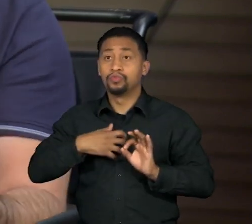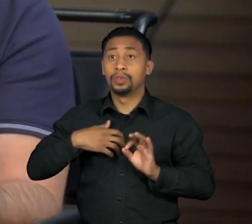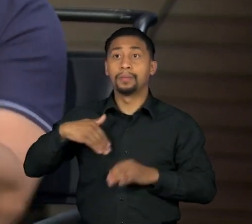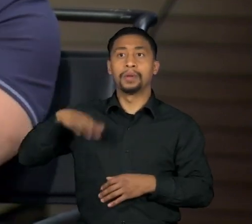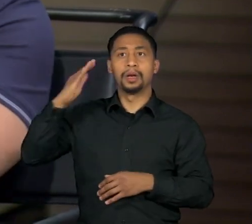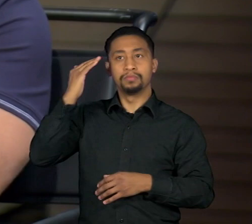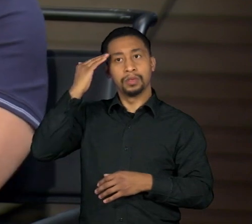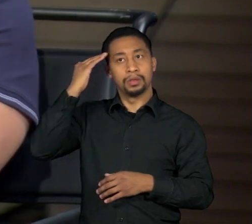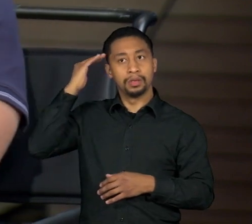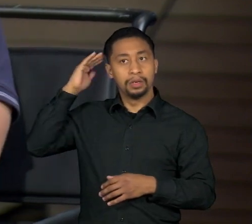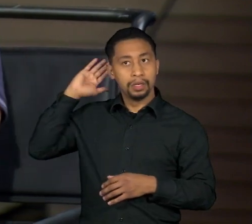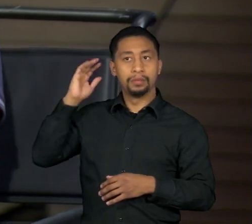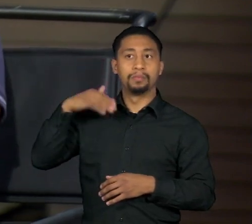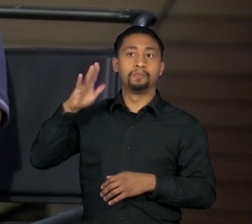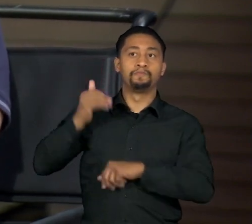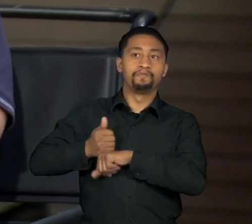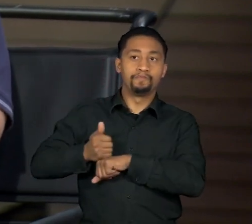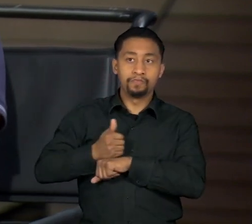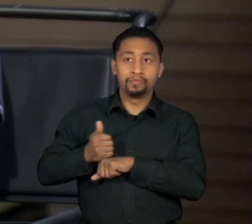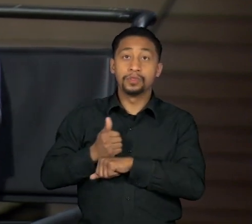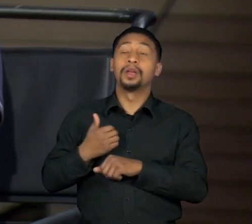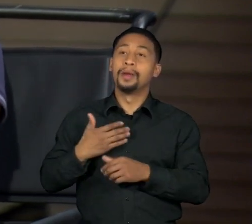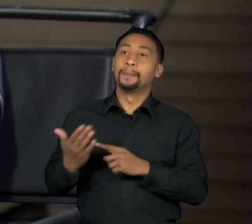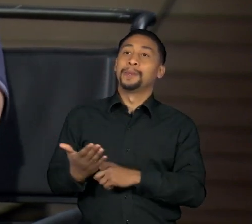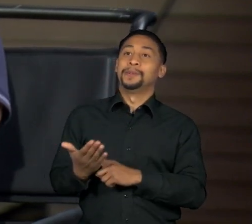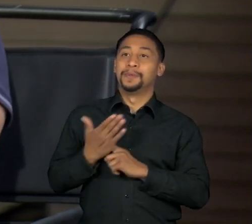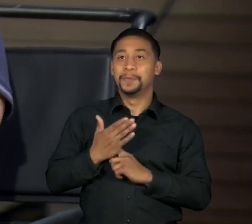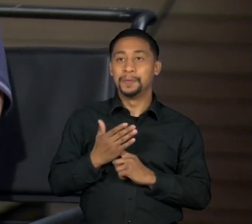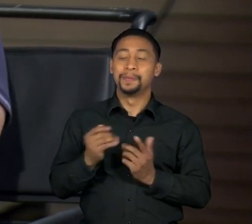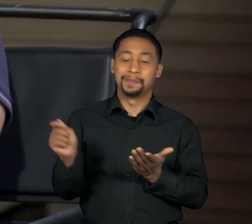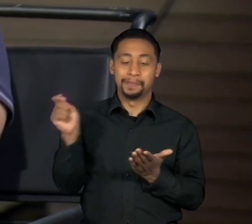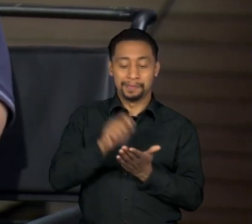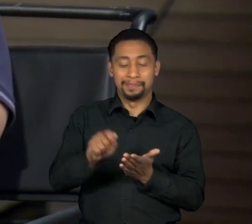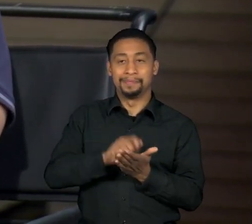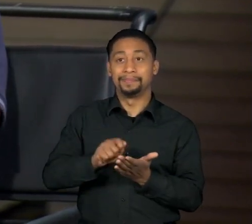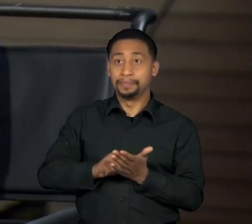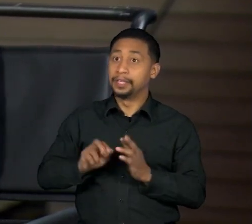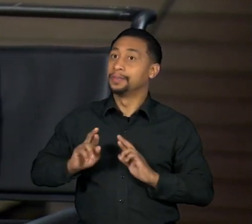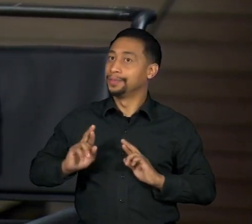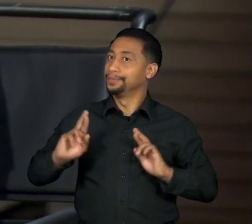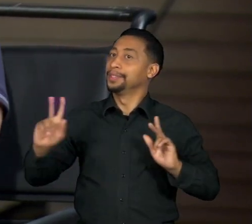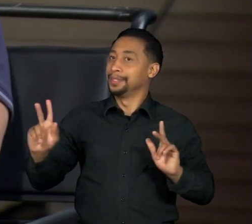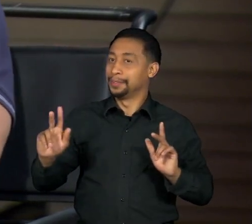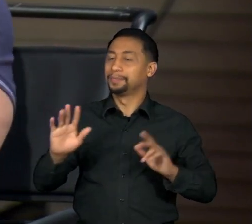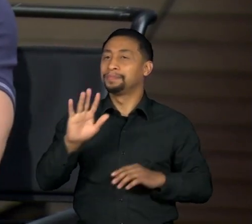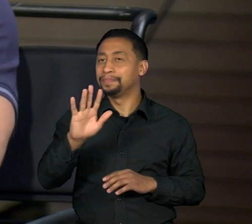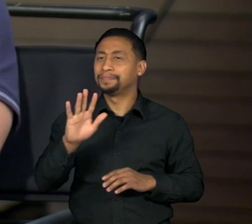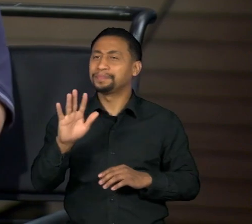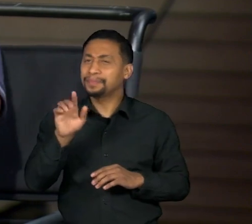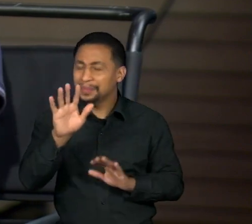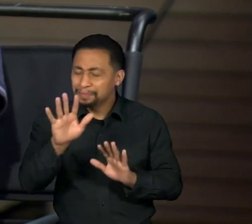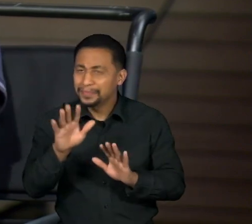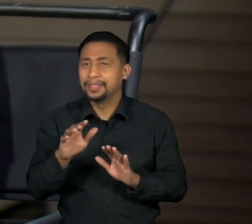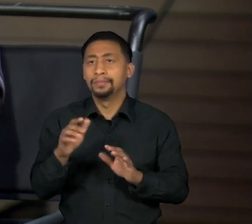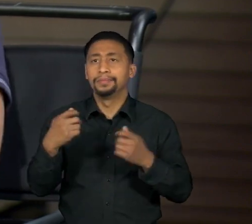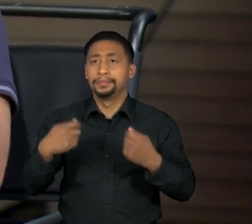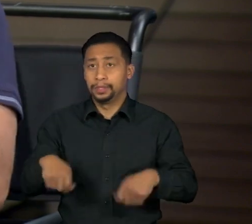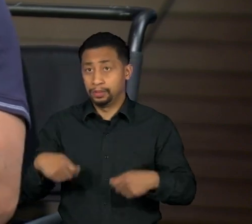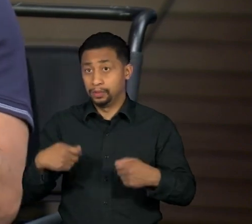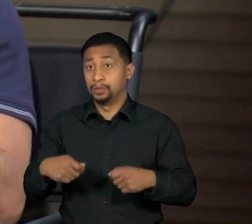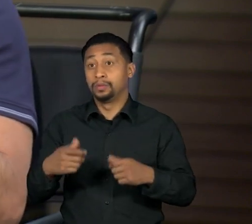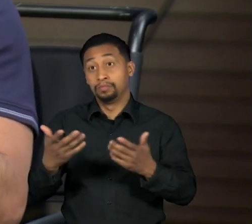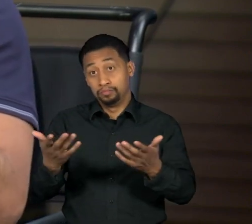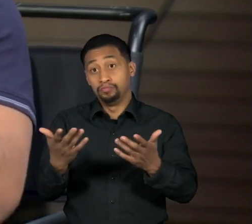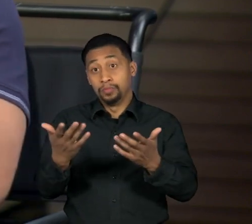profissional que escreveria, como foi o que ele escreveu. Então, é bem interessante essa diferença. Agora, só um ponto ainda voltando àquele, como eu